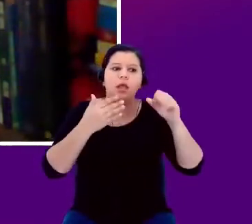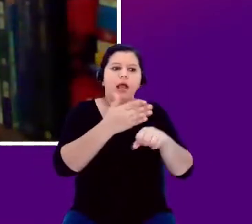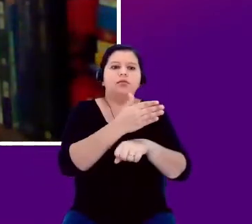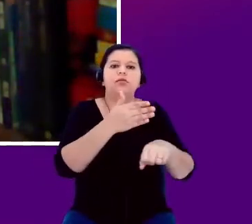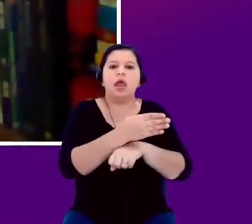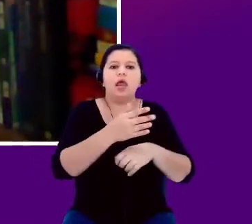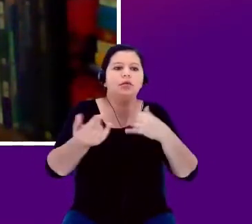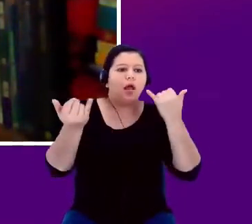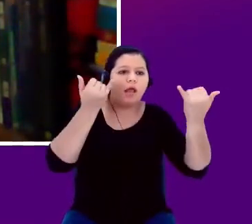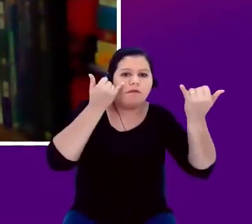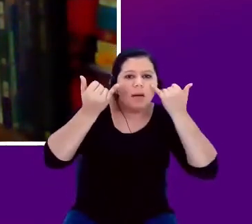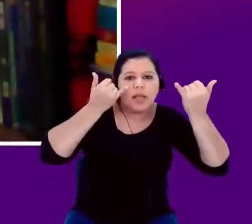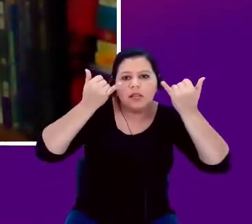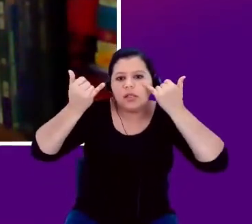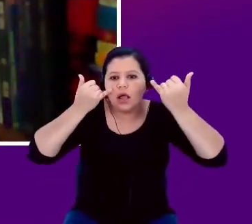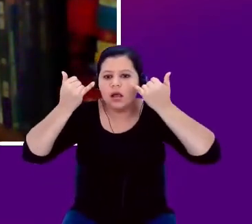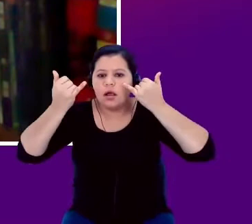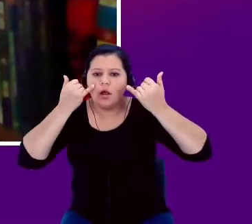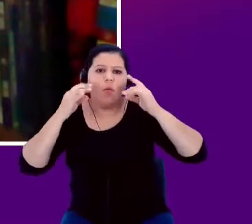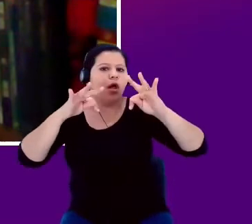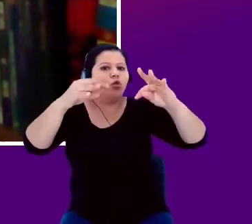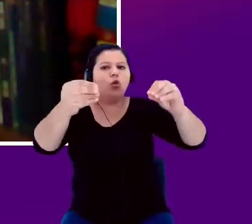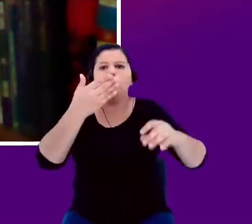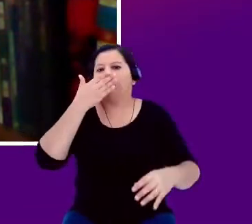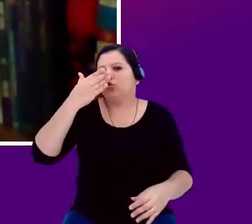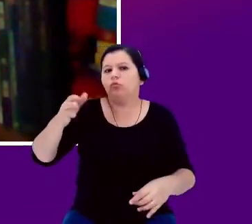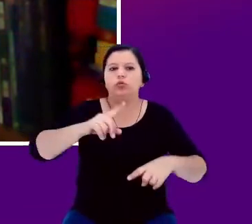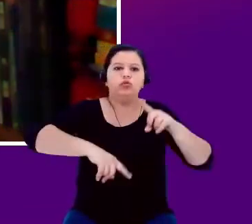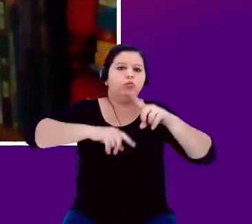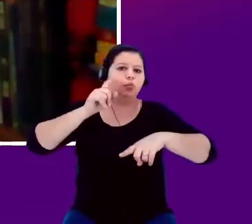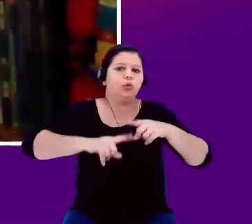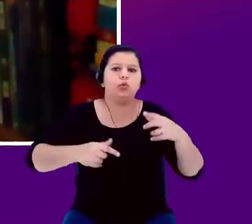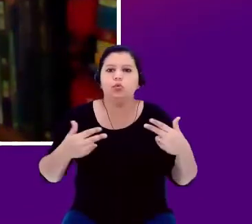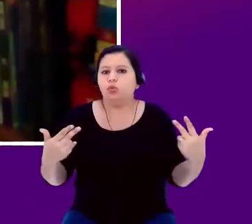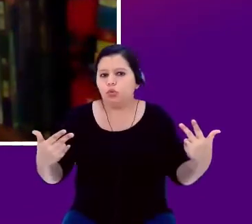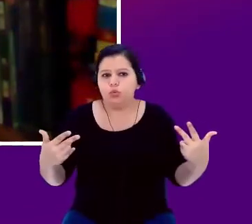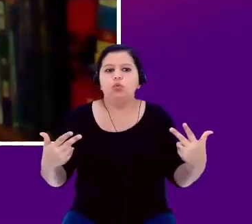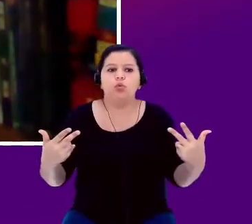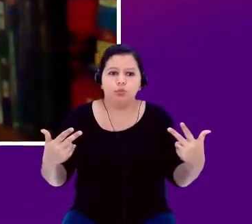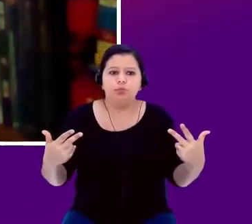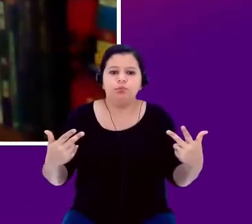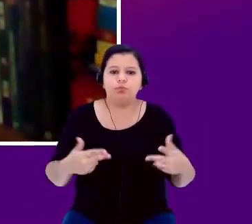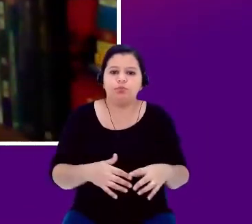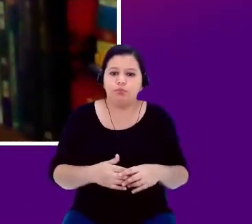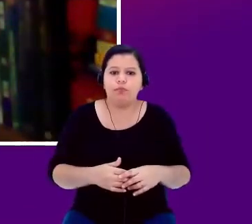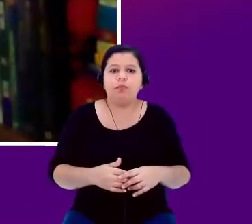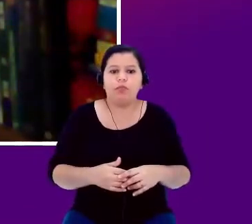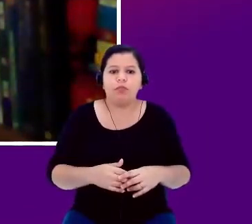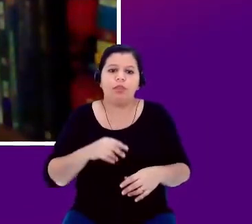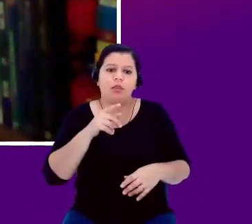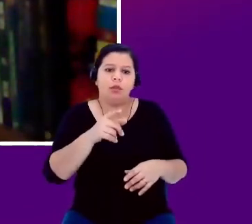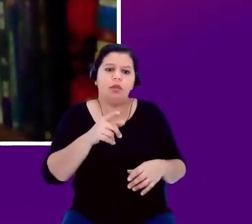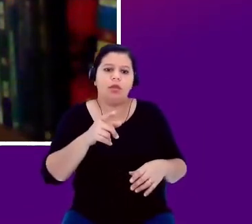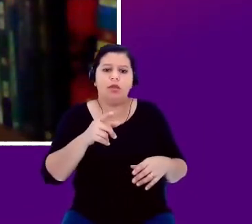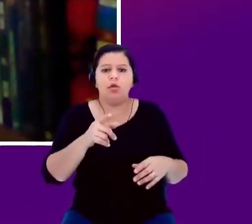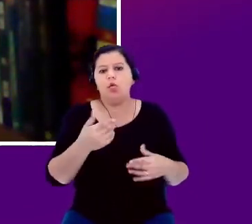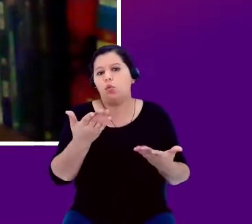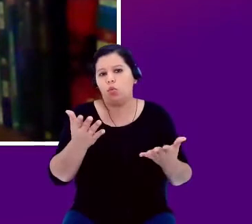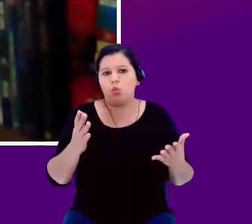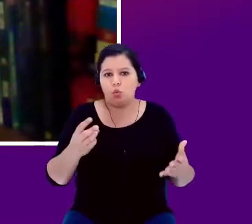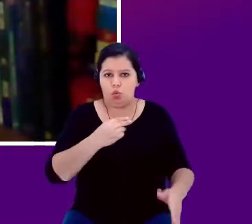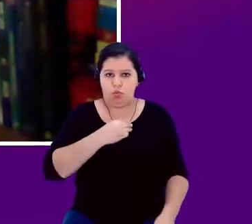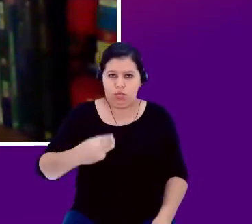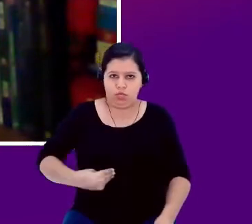as informações, a todos os tipos de produtos e serviços. Estou falando um pouco, e aí o ministro Coiva ele colocou muito bem,